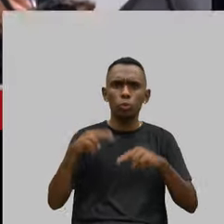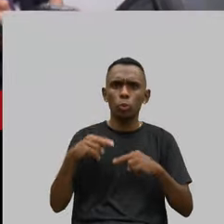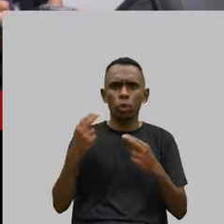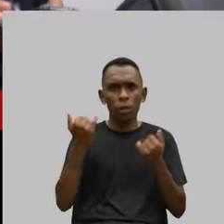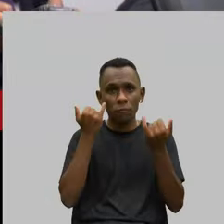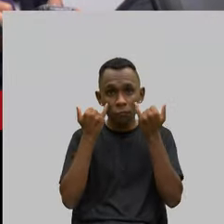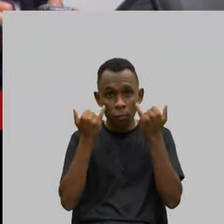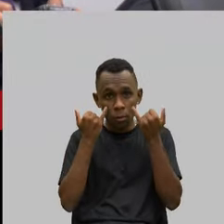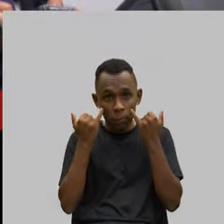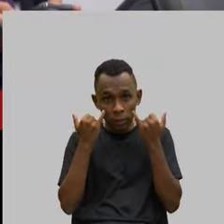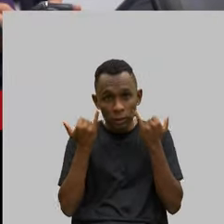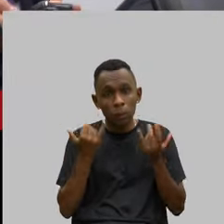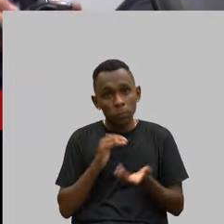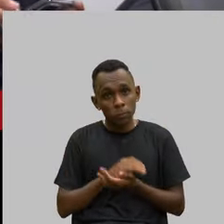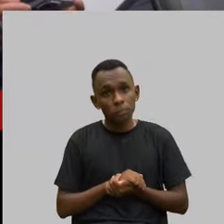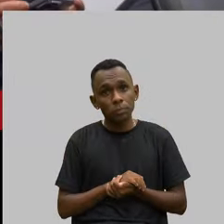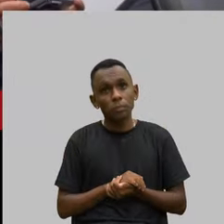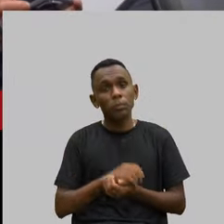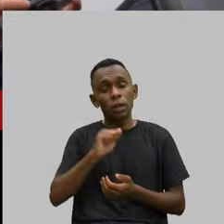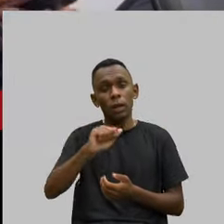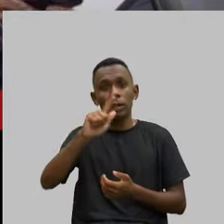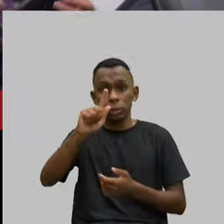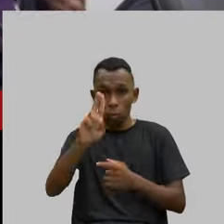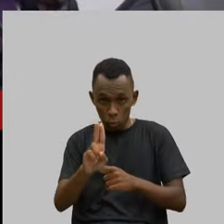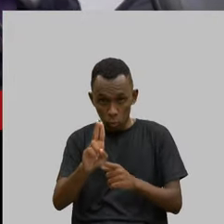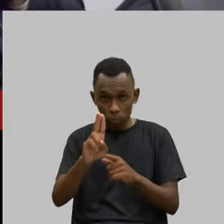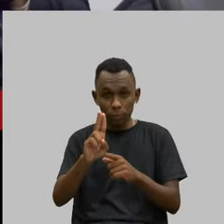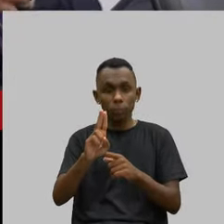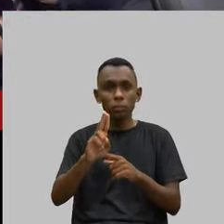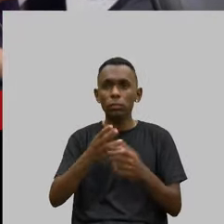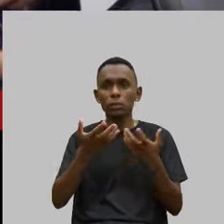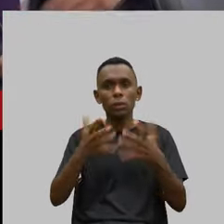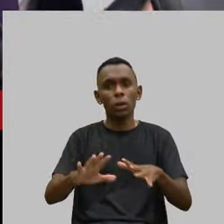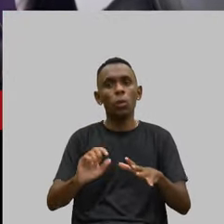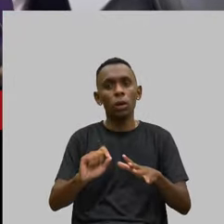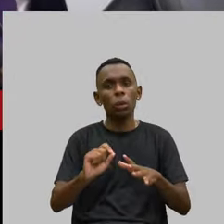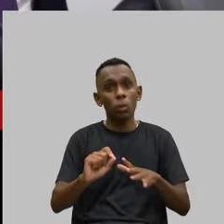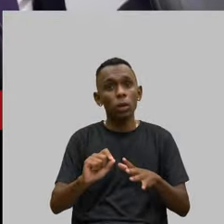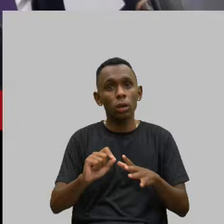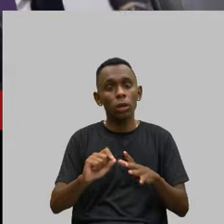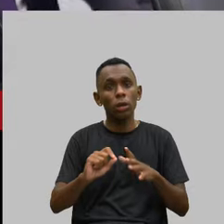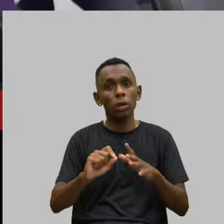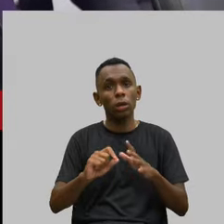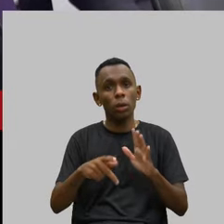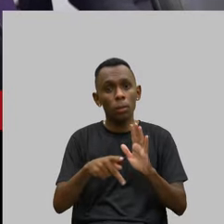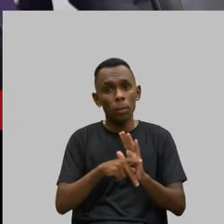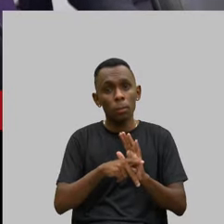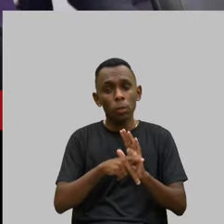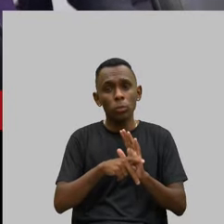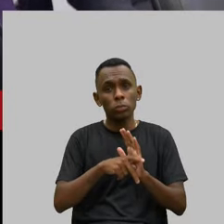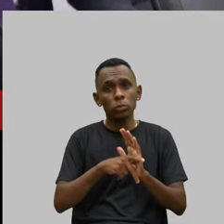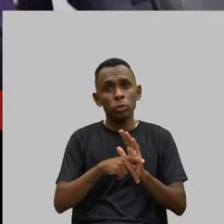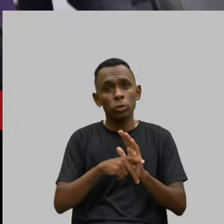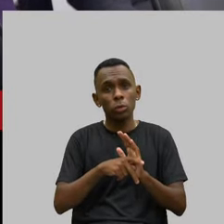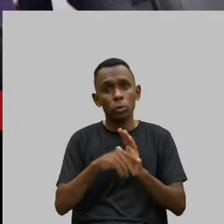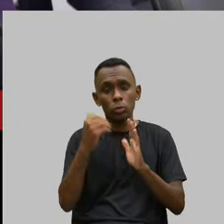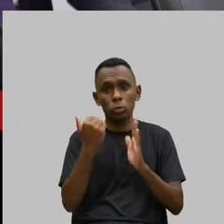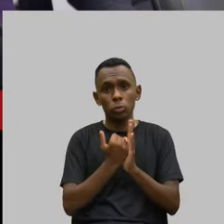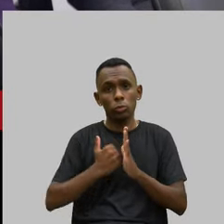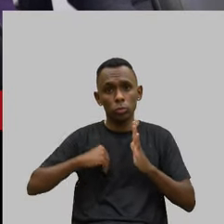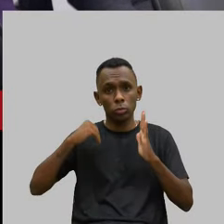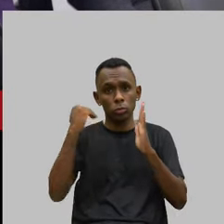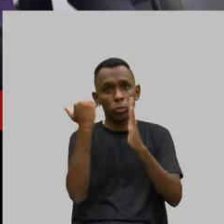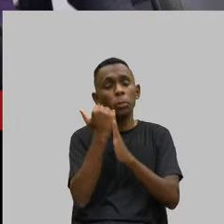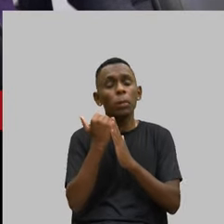Inclusive a Agu não quer que o Supremo prorrogue o problema nosso